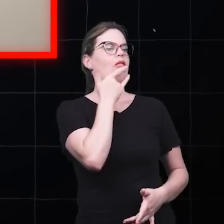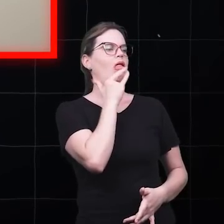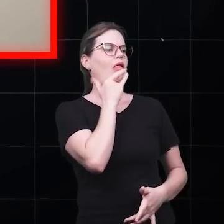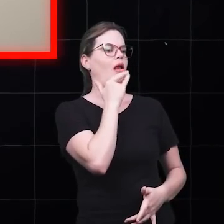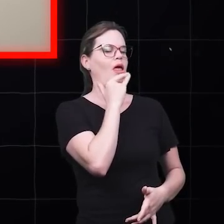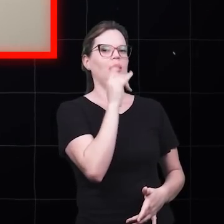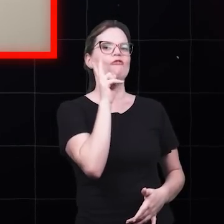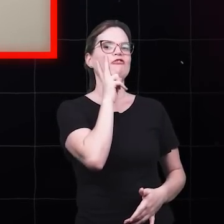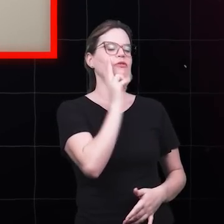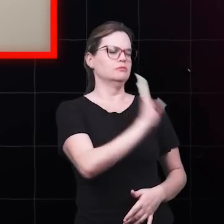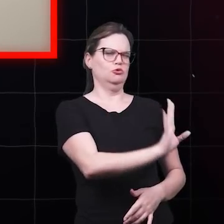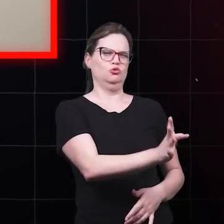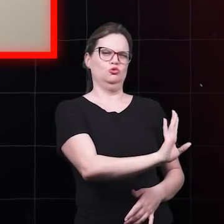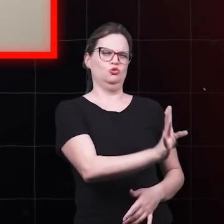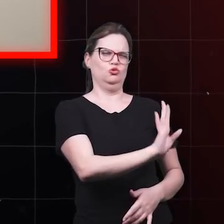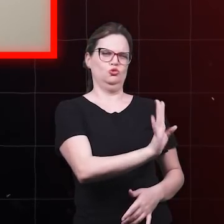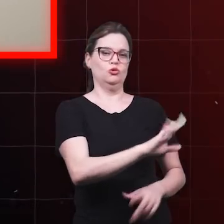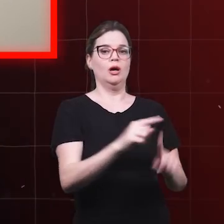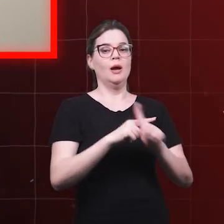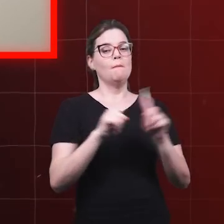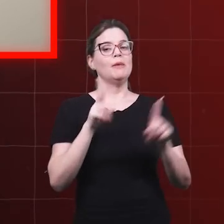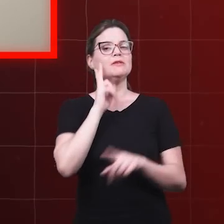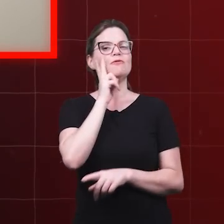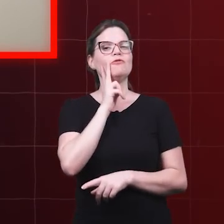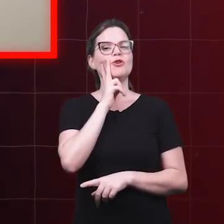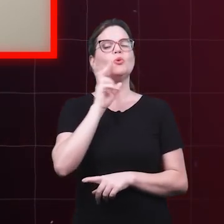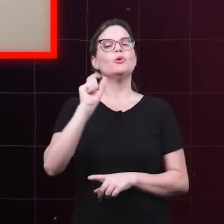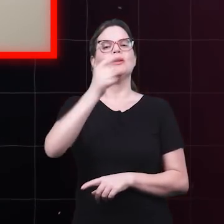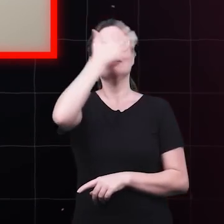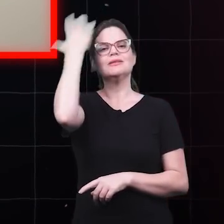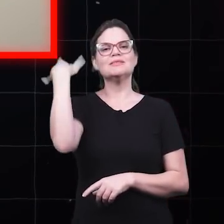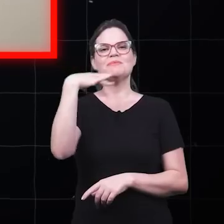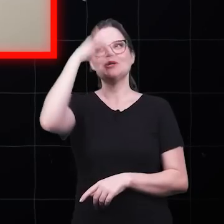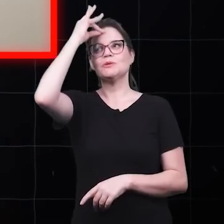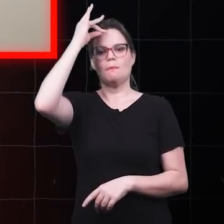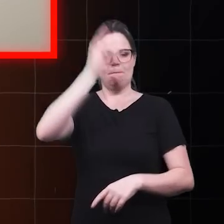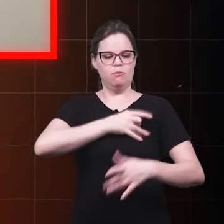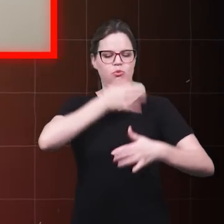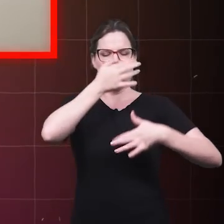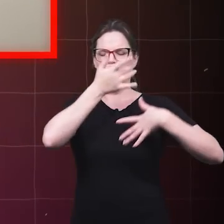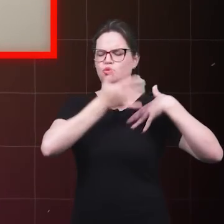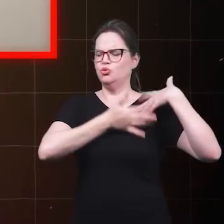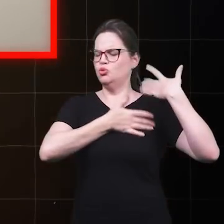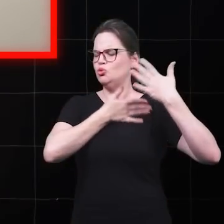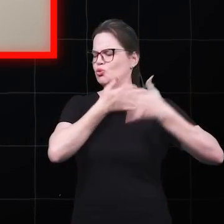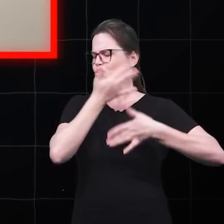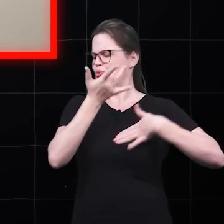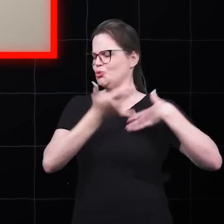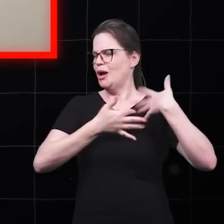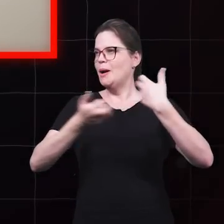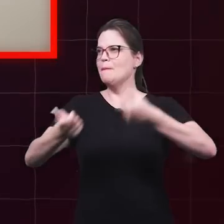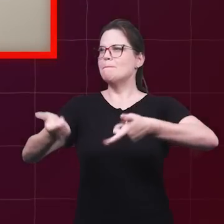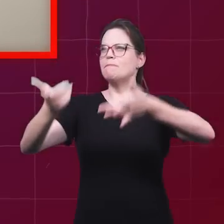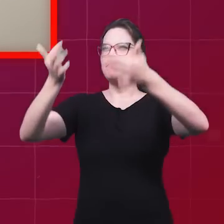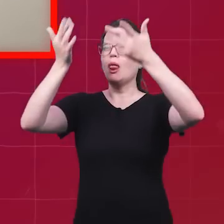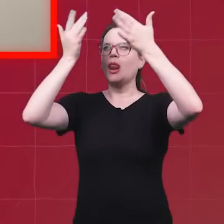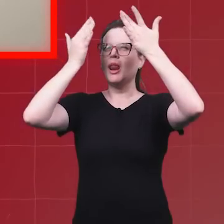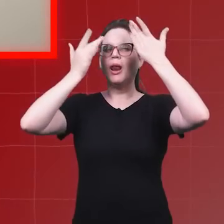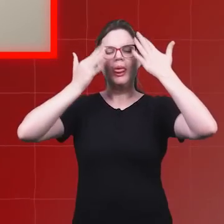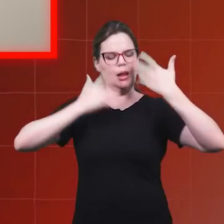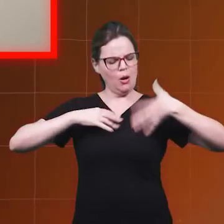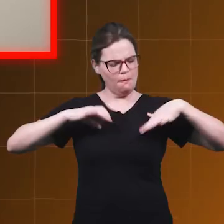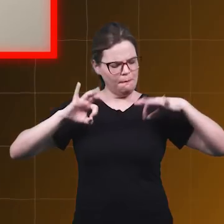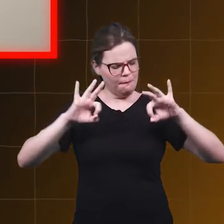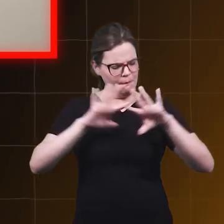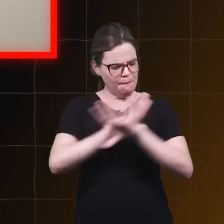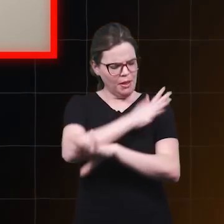embriagar, ela está sendo embriagada pelo vinho do Espírito Santo. E quando ela estiver totalmente embriagada,